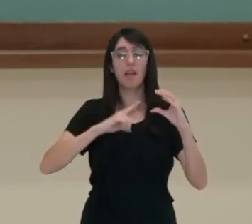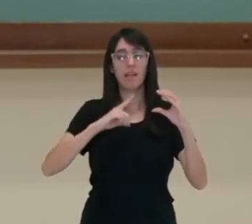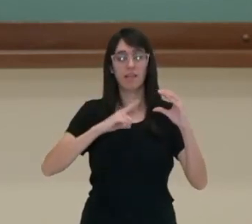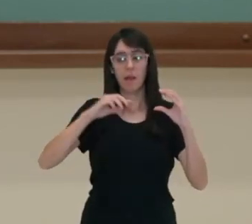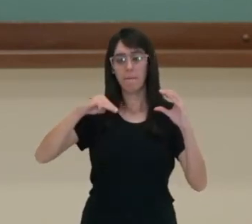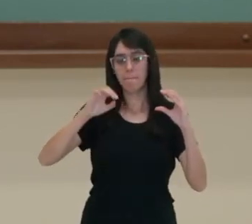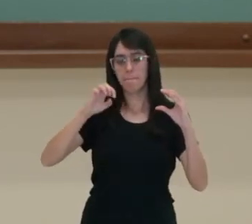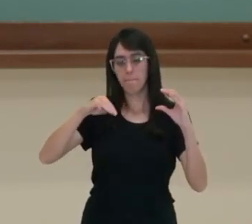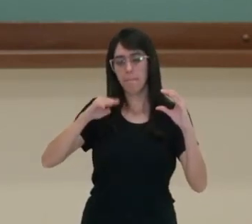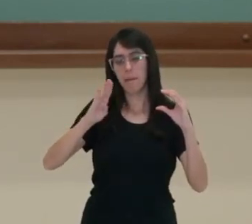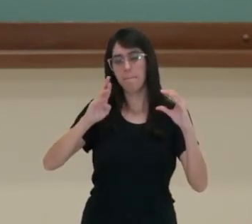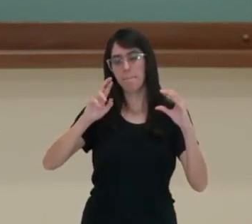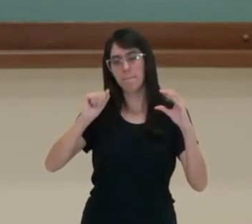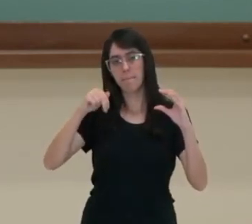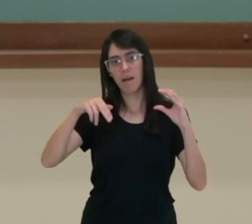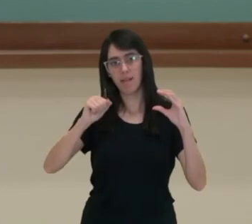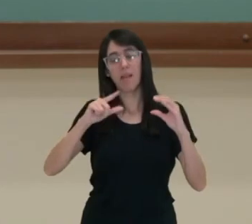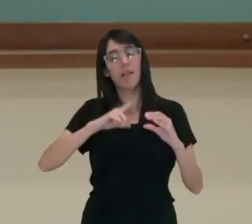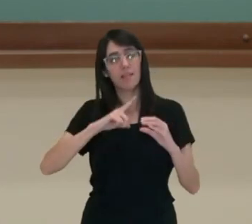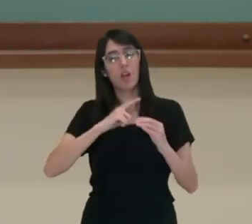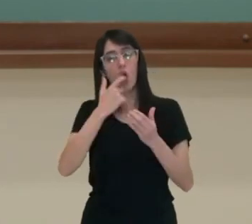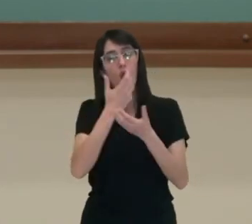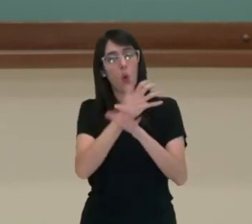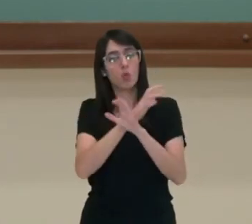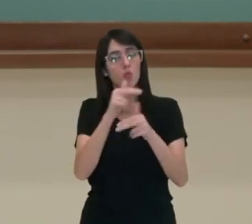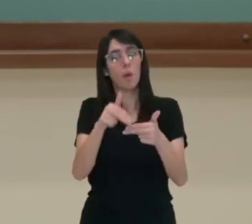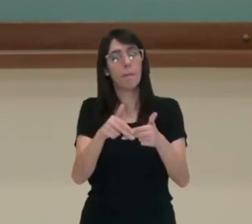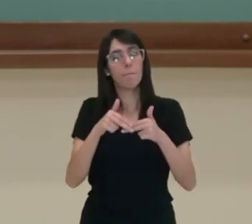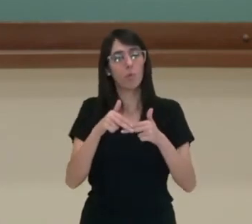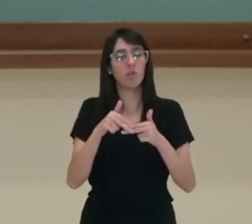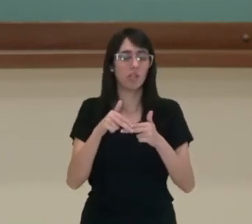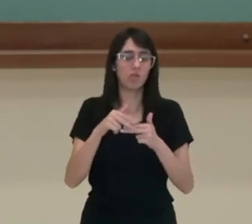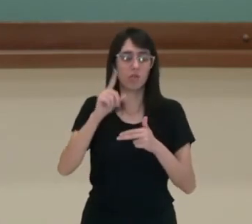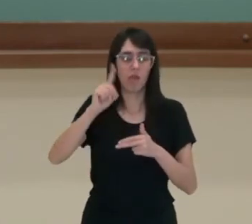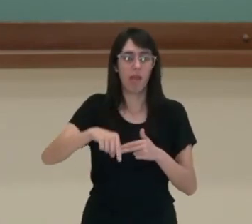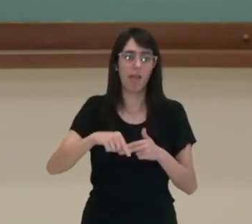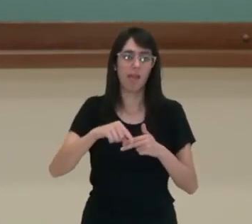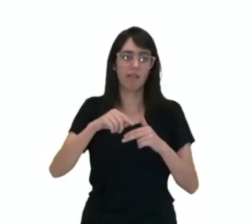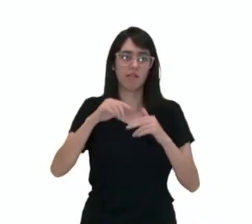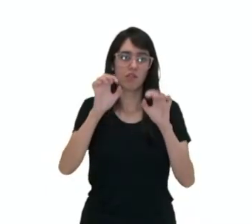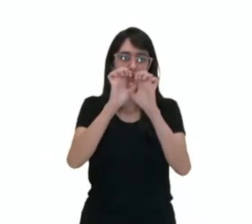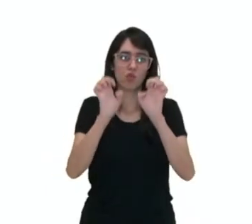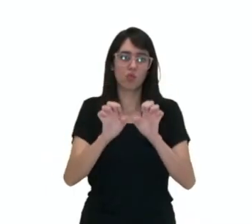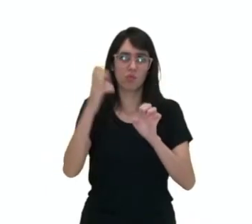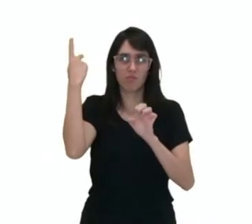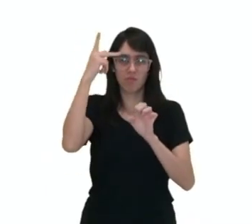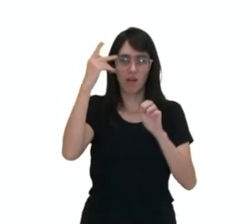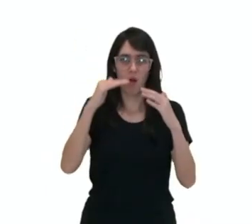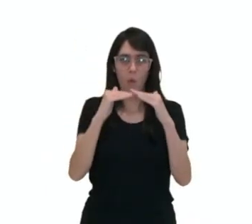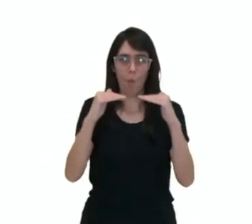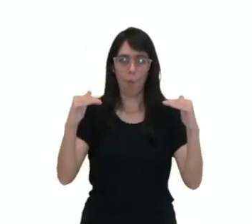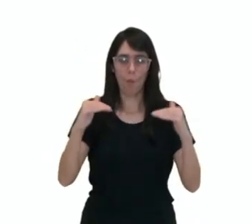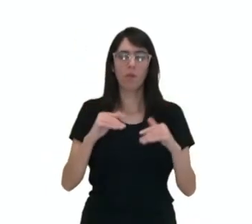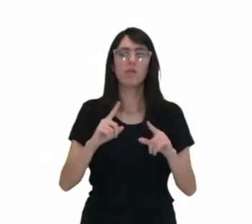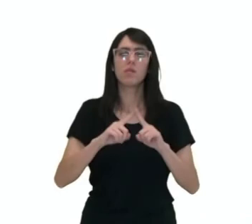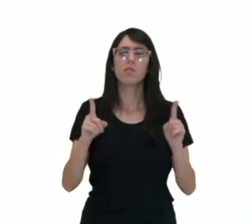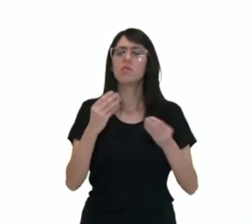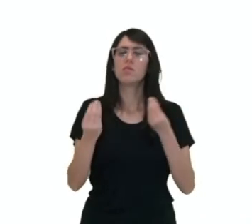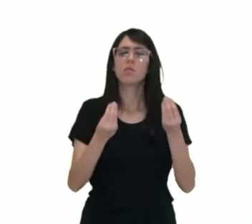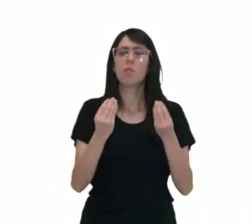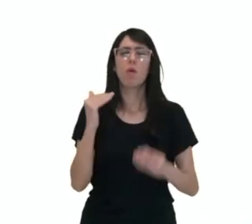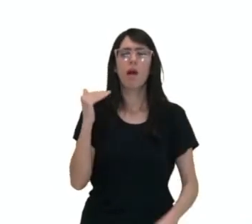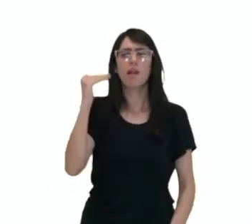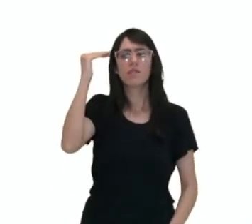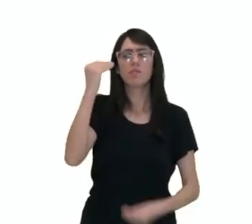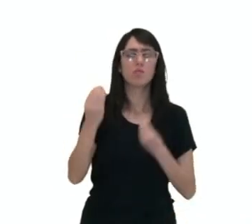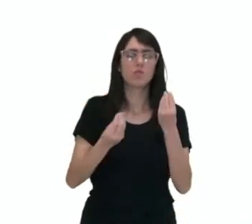membranas e ele vai formando o osso, por isso que ela tem essa estrutura chata. E como que ocorre o crescimento e a reconstituição? Por